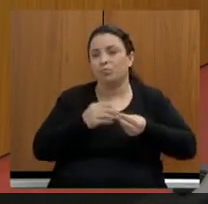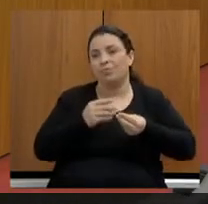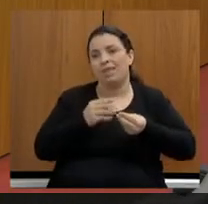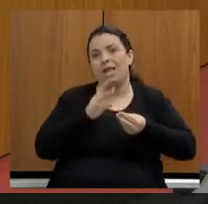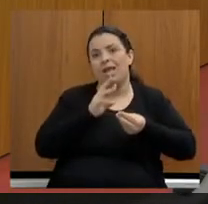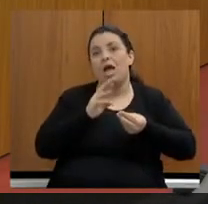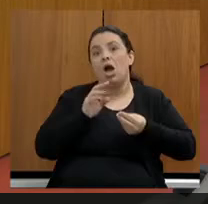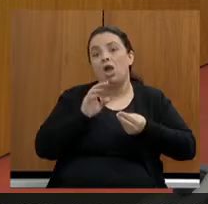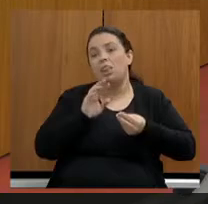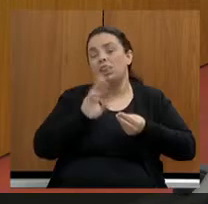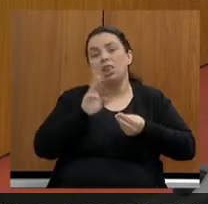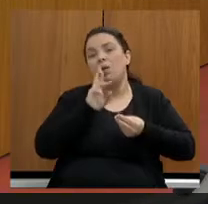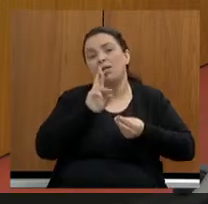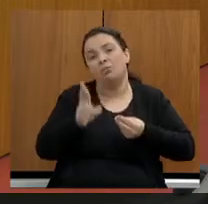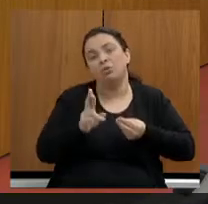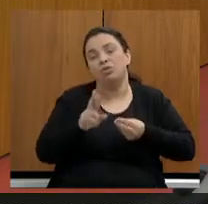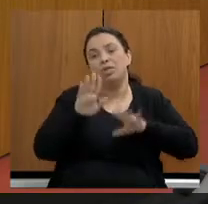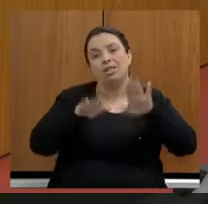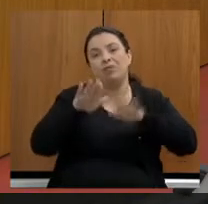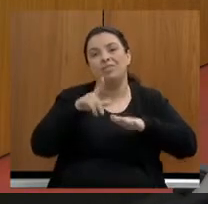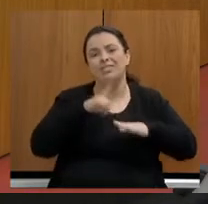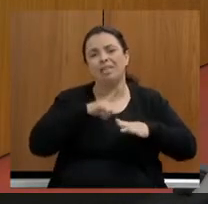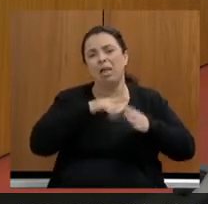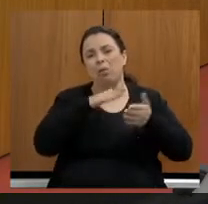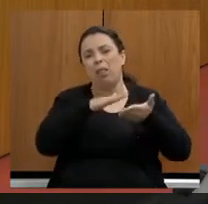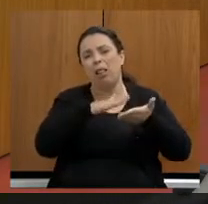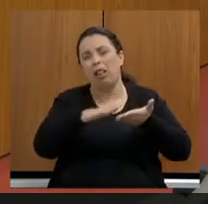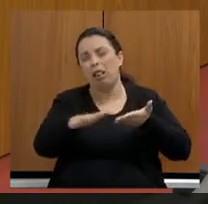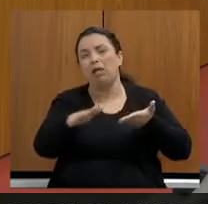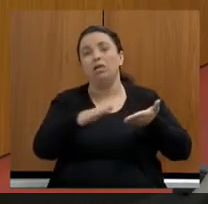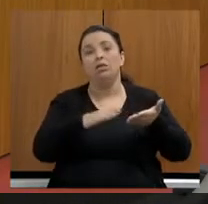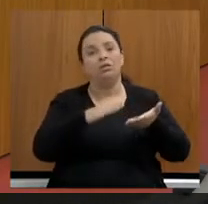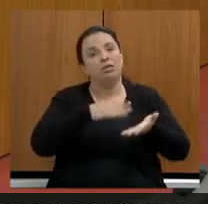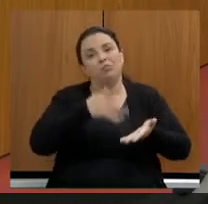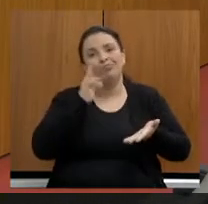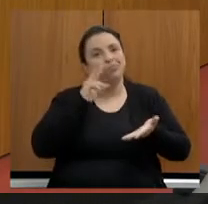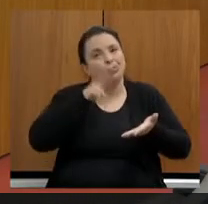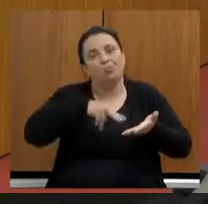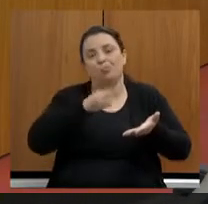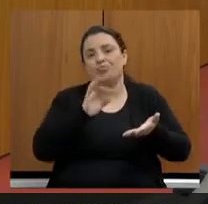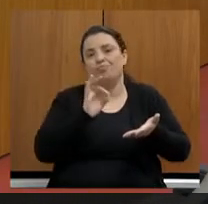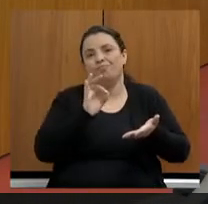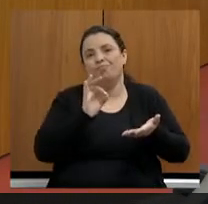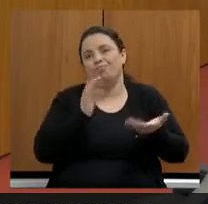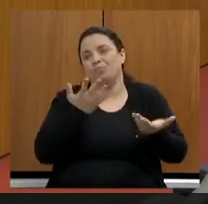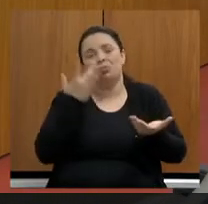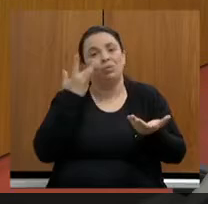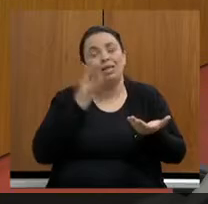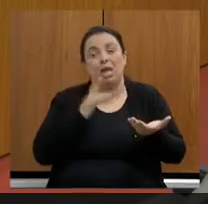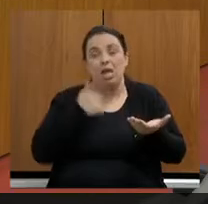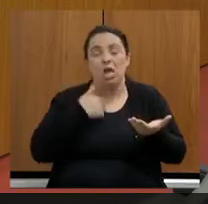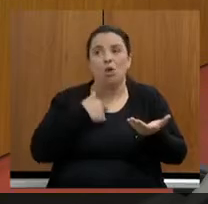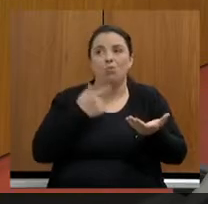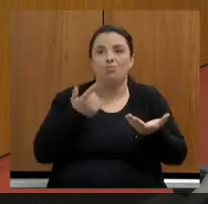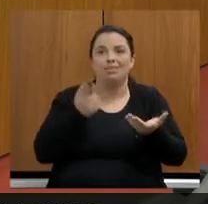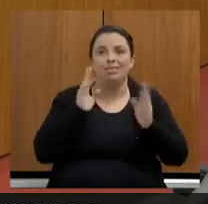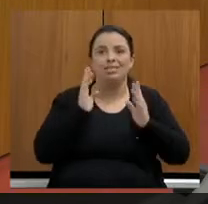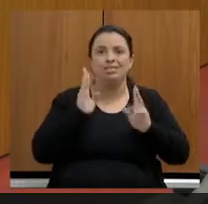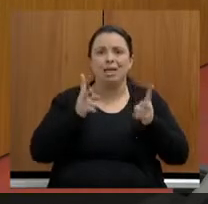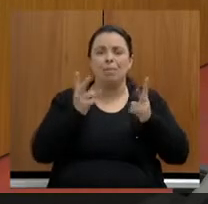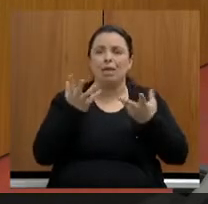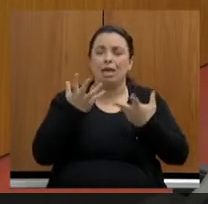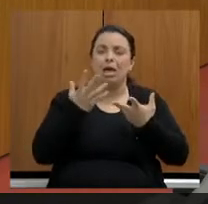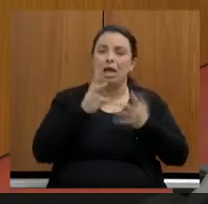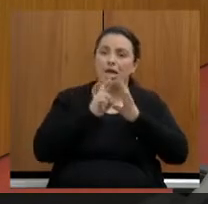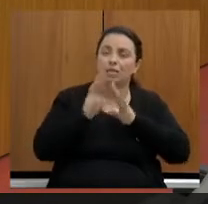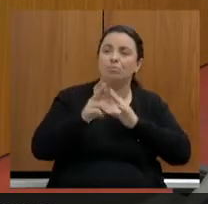respondido provavelmente ele tá na esteira a gente tem tido um trabalho muito cuidadoso Deputado de fazer as respostas mais sérias possível